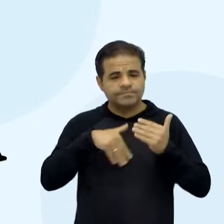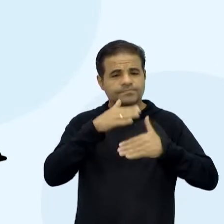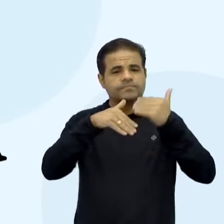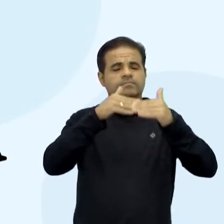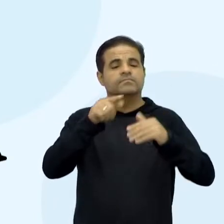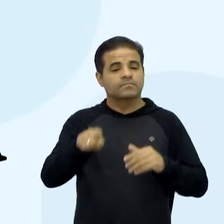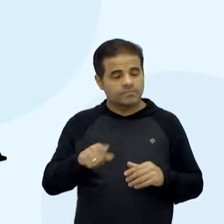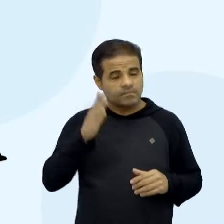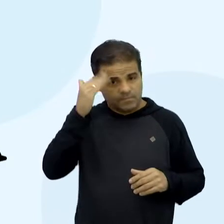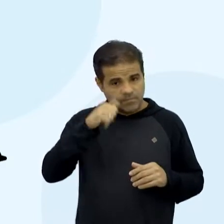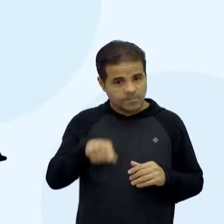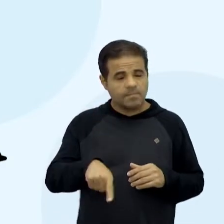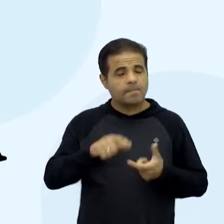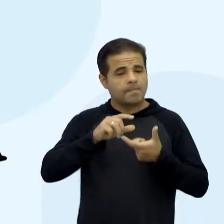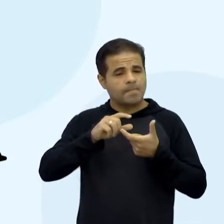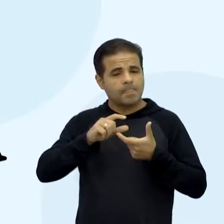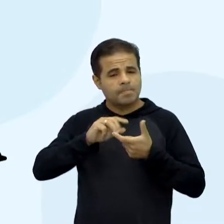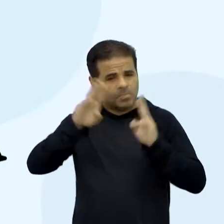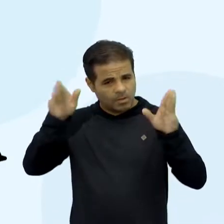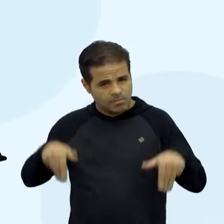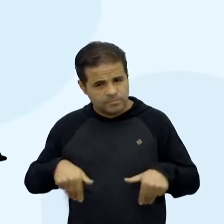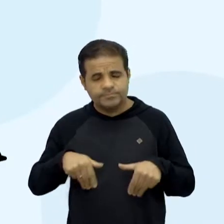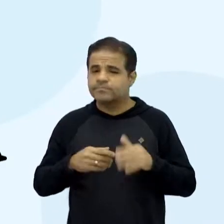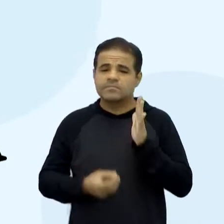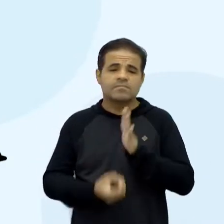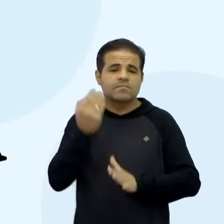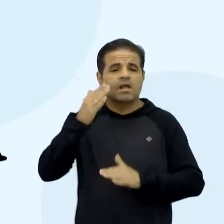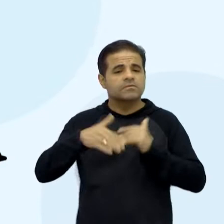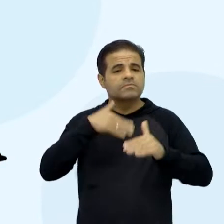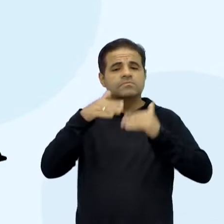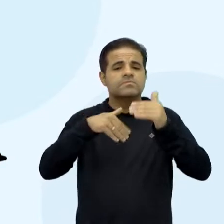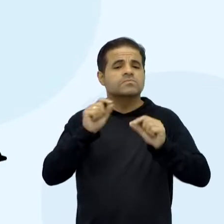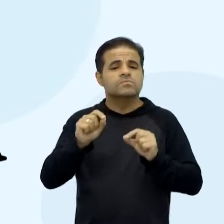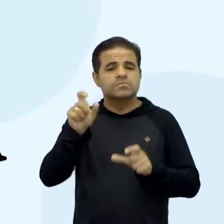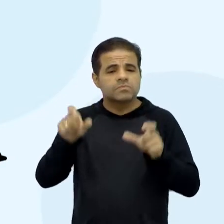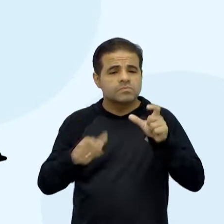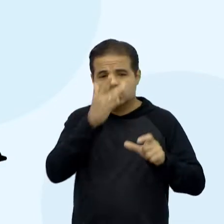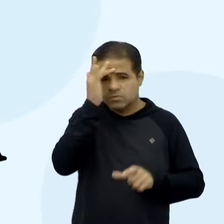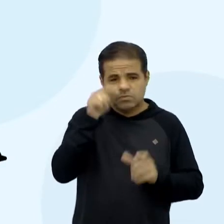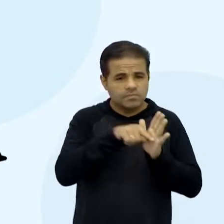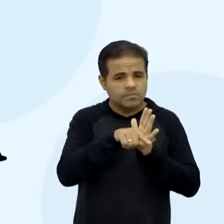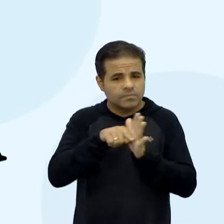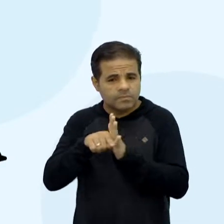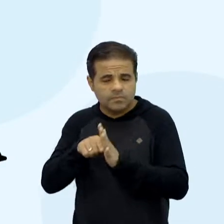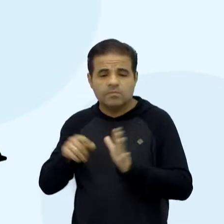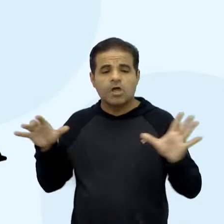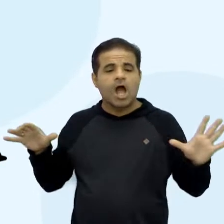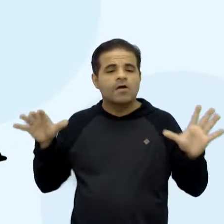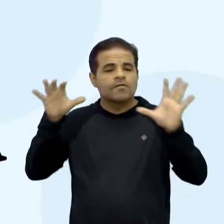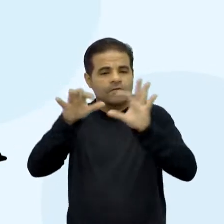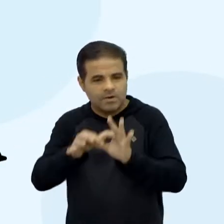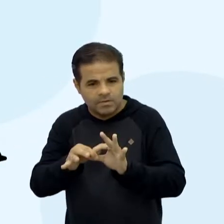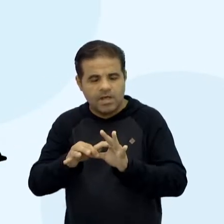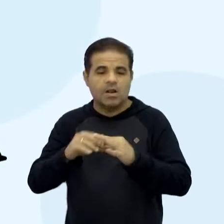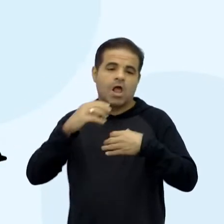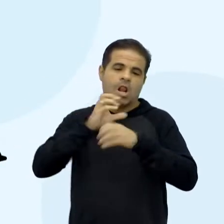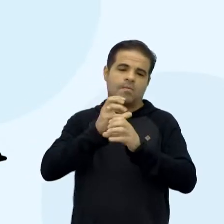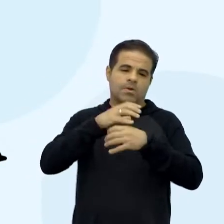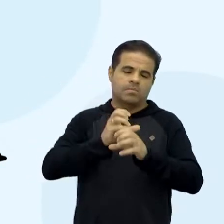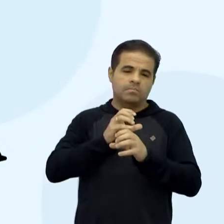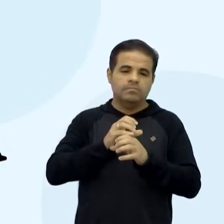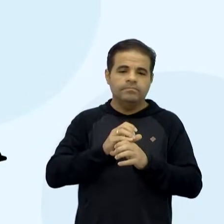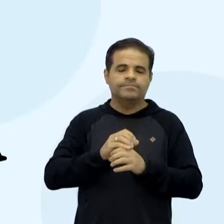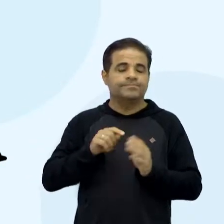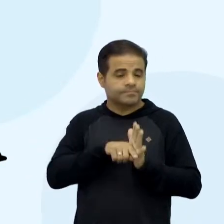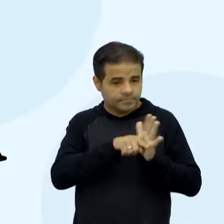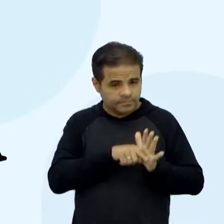Meme? O Museu de Memes foi criado e desenvolvido por pesquisadores vinculados ao Laboratório de